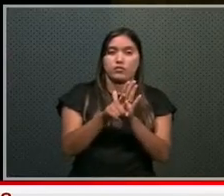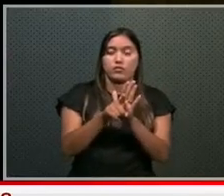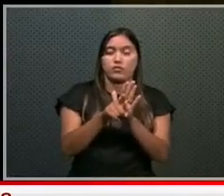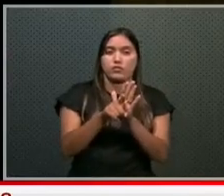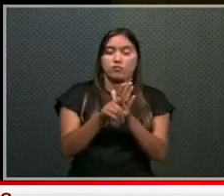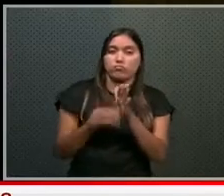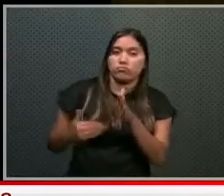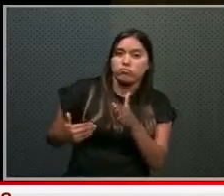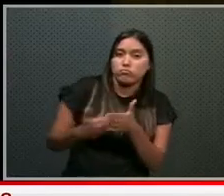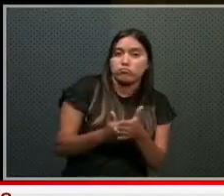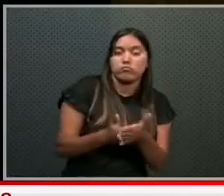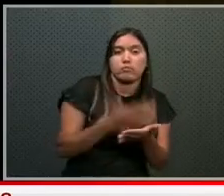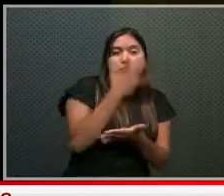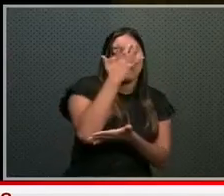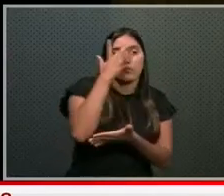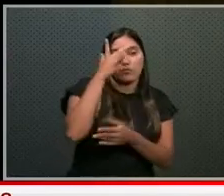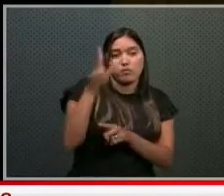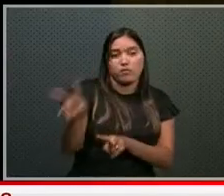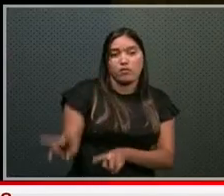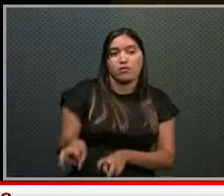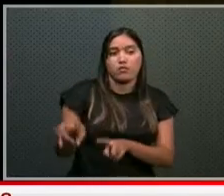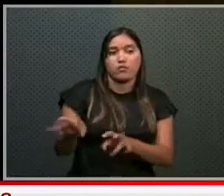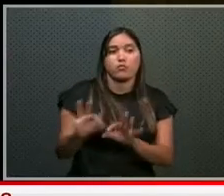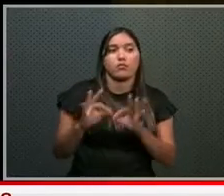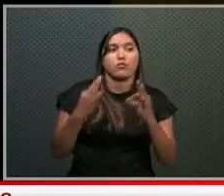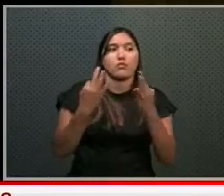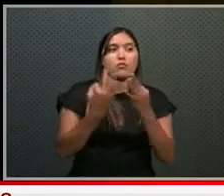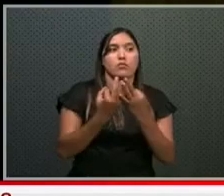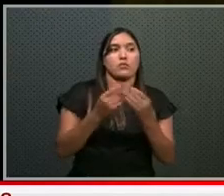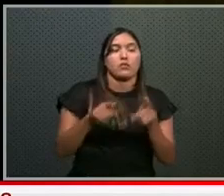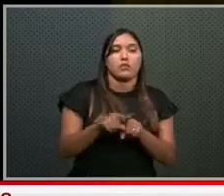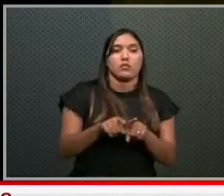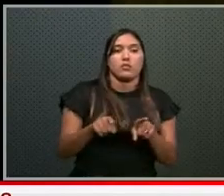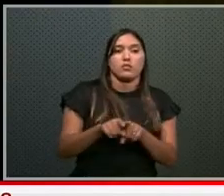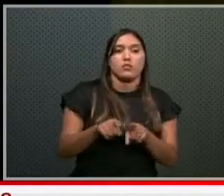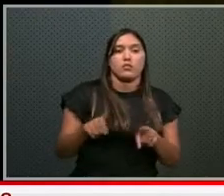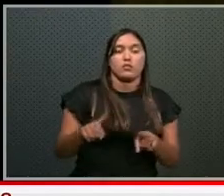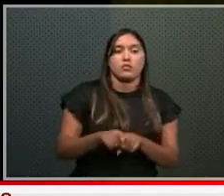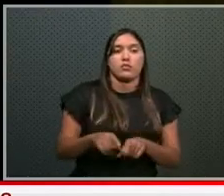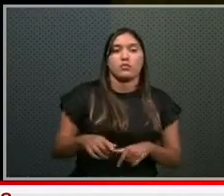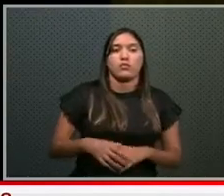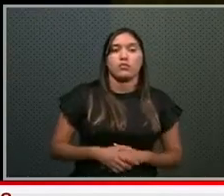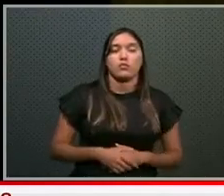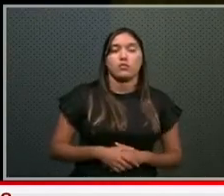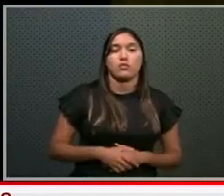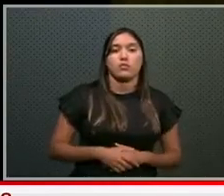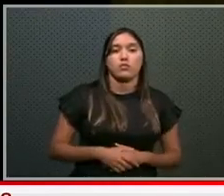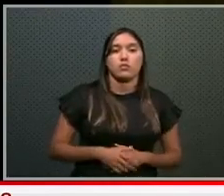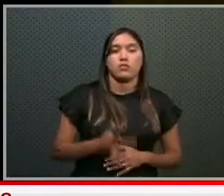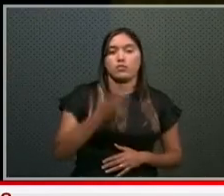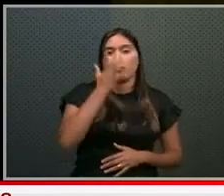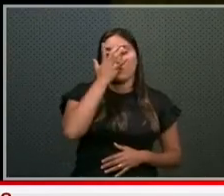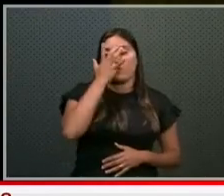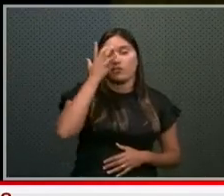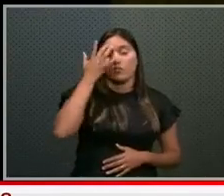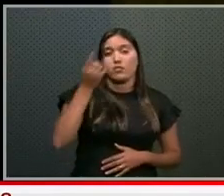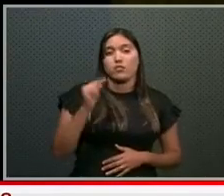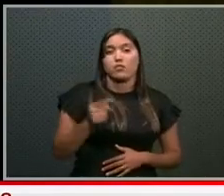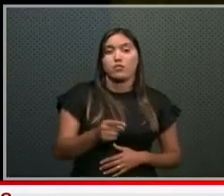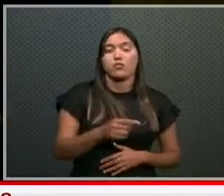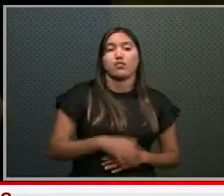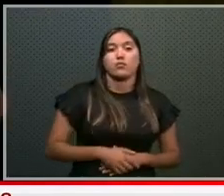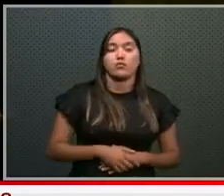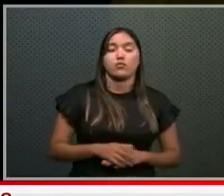dos Agricultores familiares das agriculturas familiar é aqueles que ficam mais distante do nosso